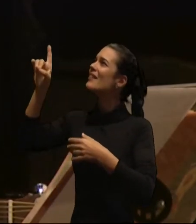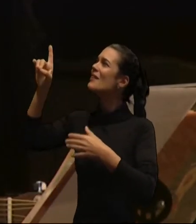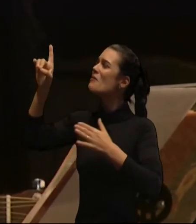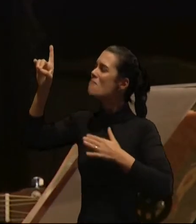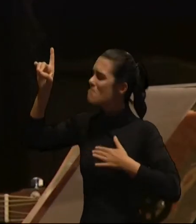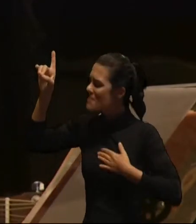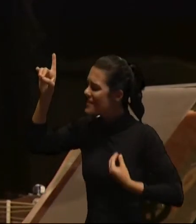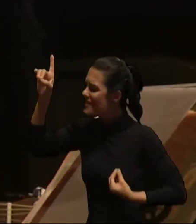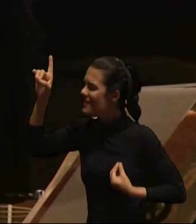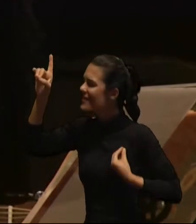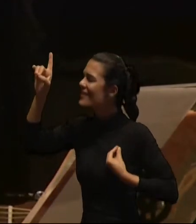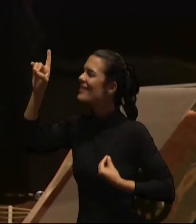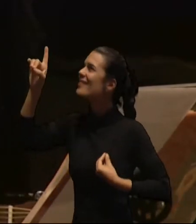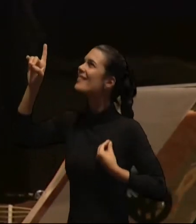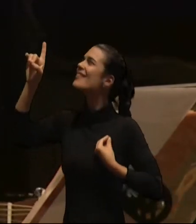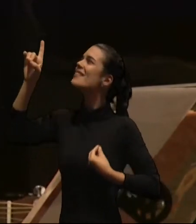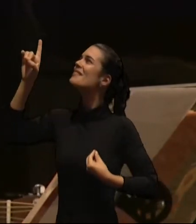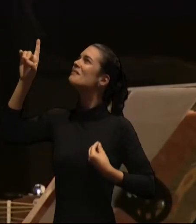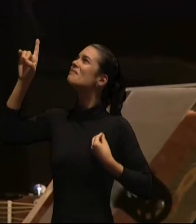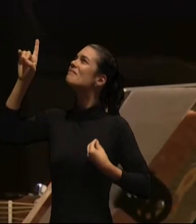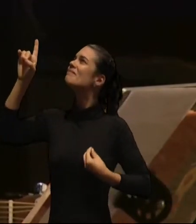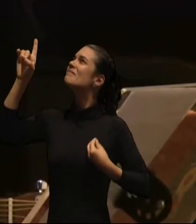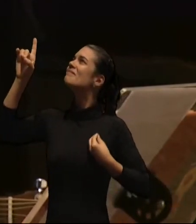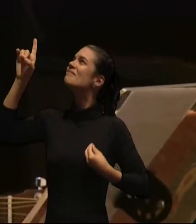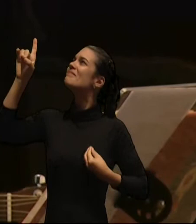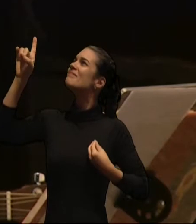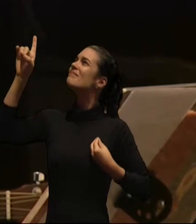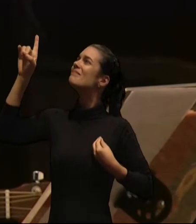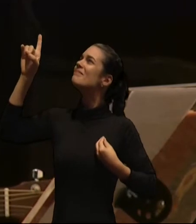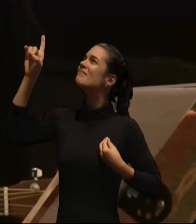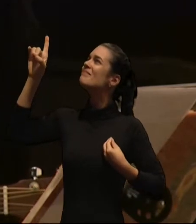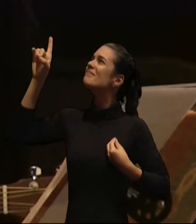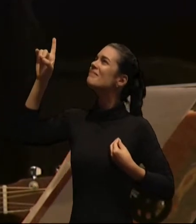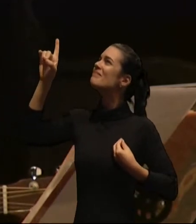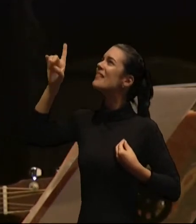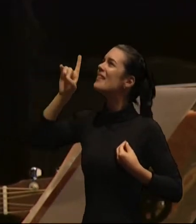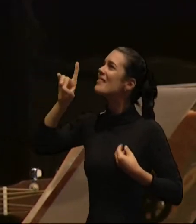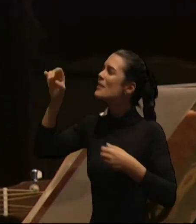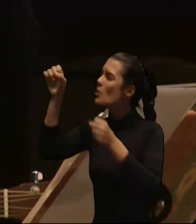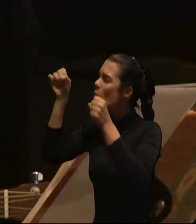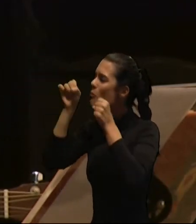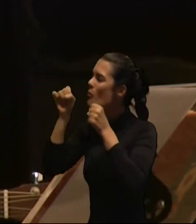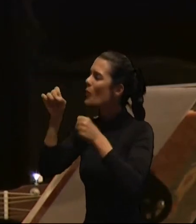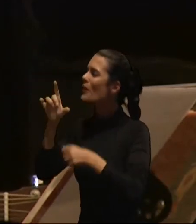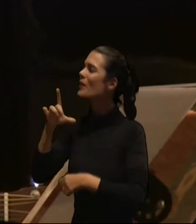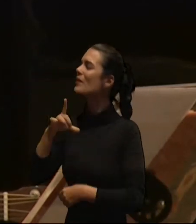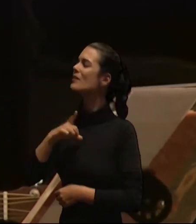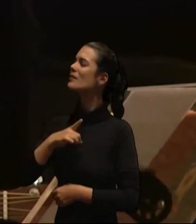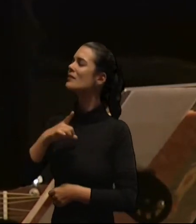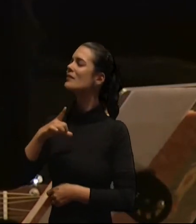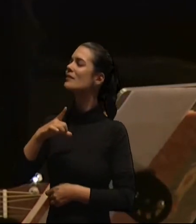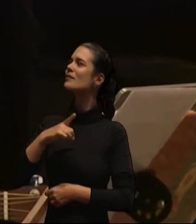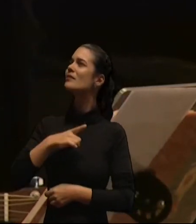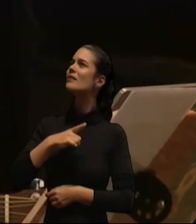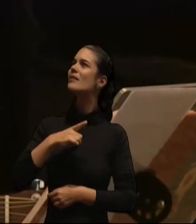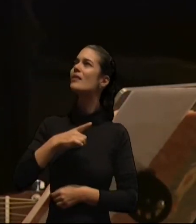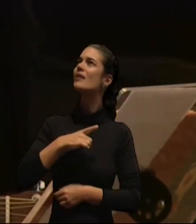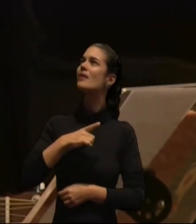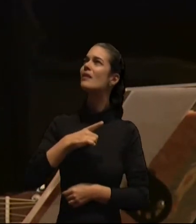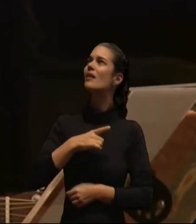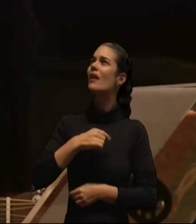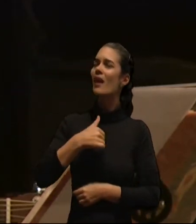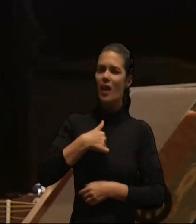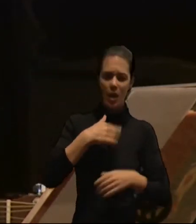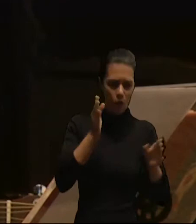Deus de poder, que eu nunca perca a visão